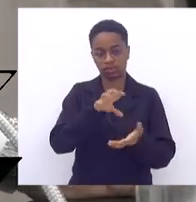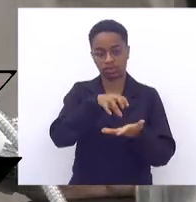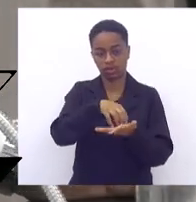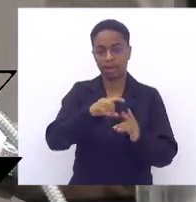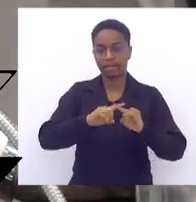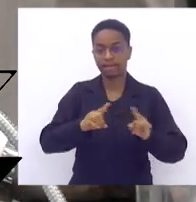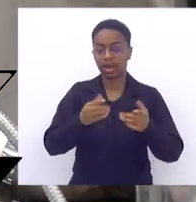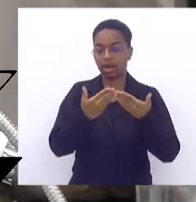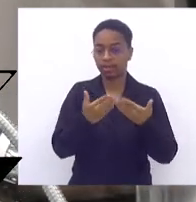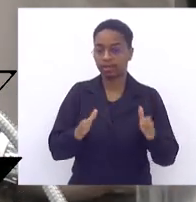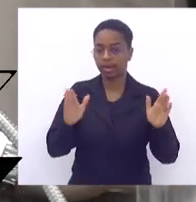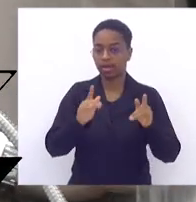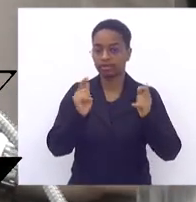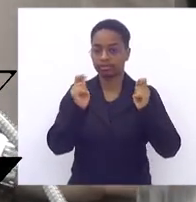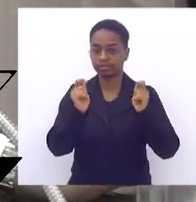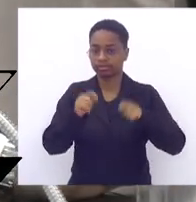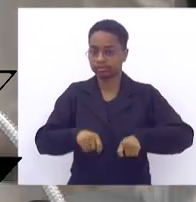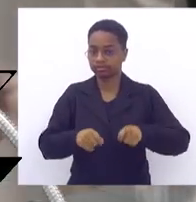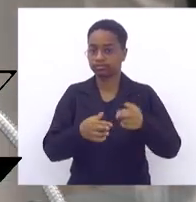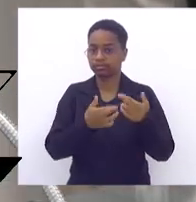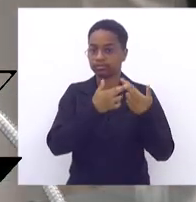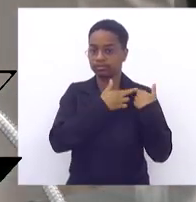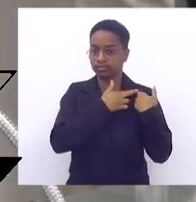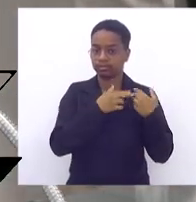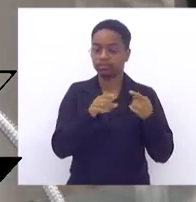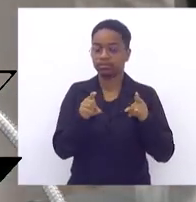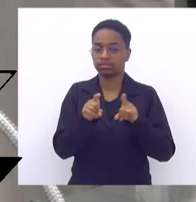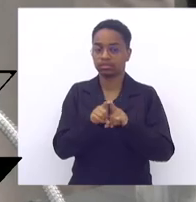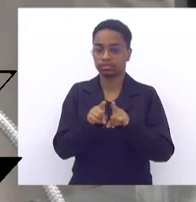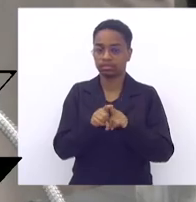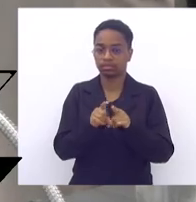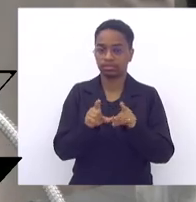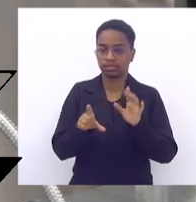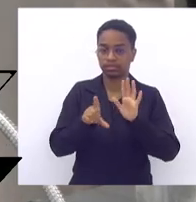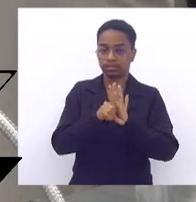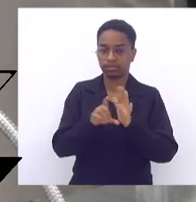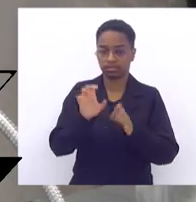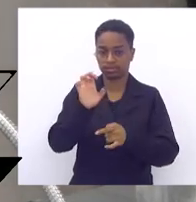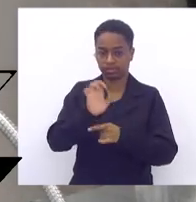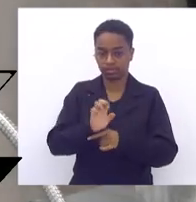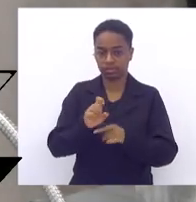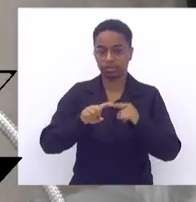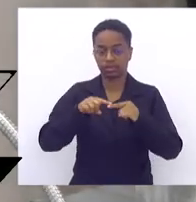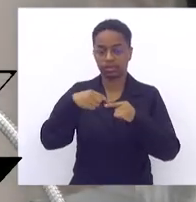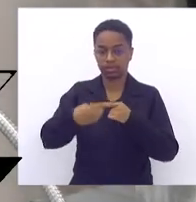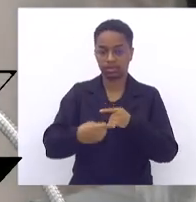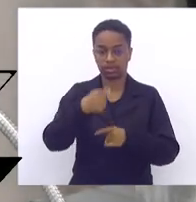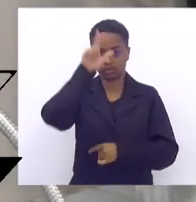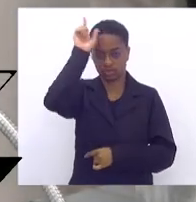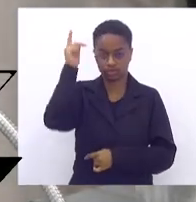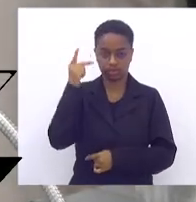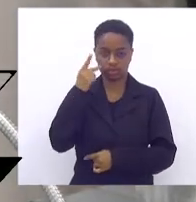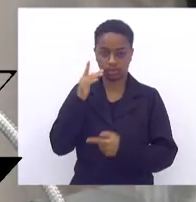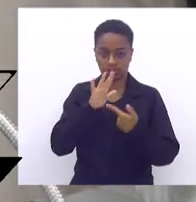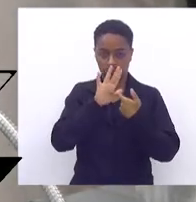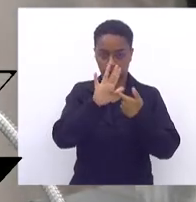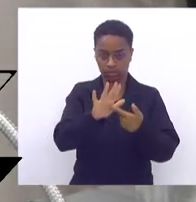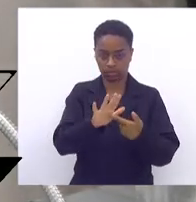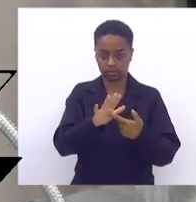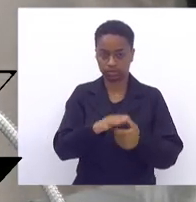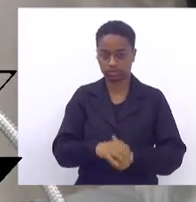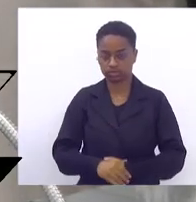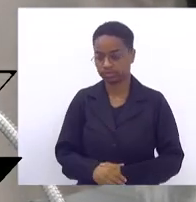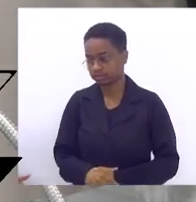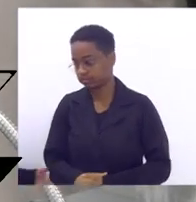ampliava a competência legítima ao legislador estadual. Depois entra uma outra questão trazida pelo deputado Luiz Paulo, que o Instituto